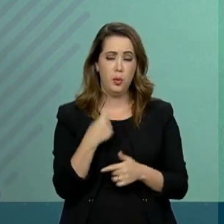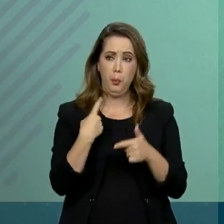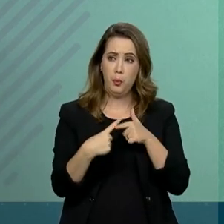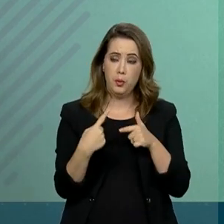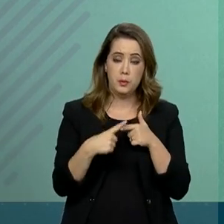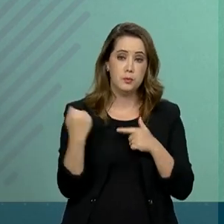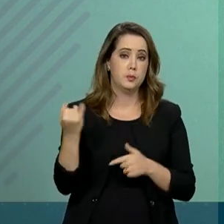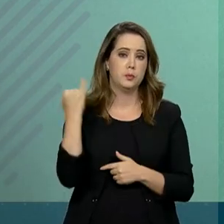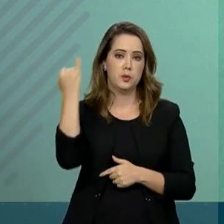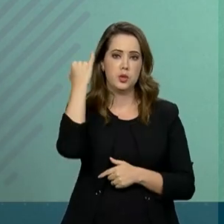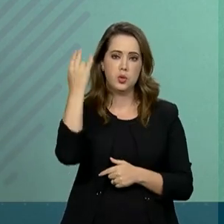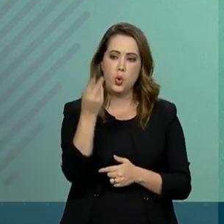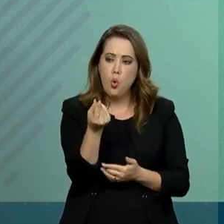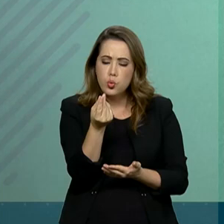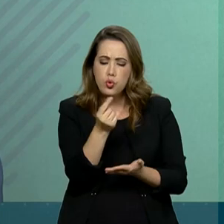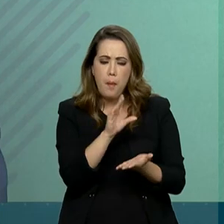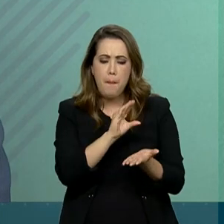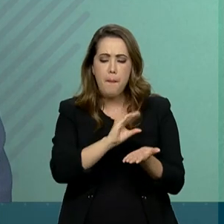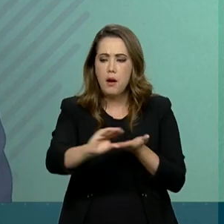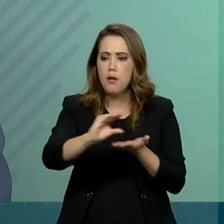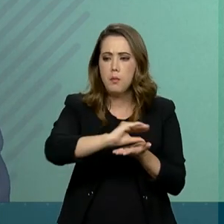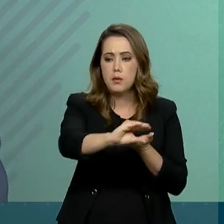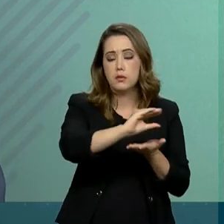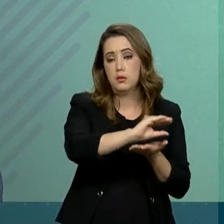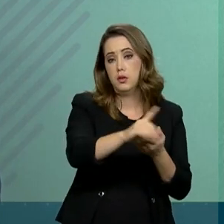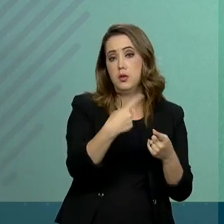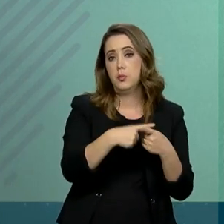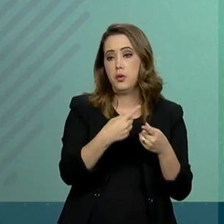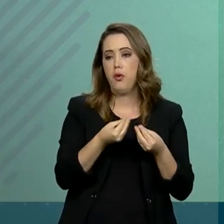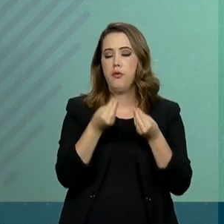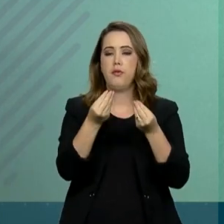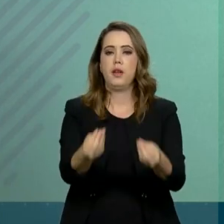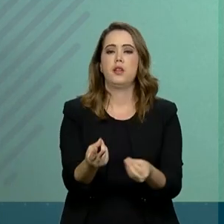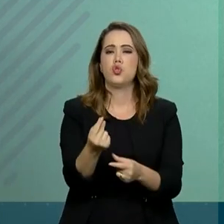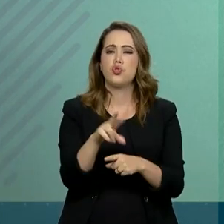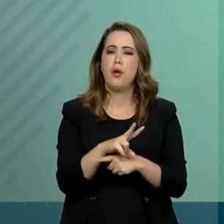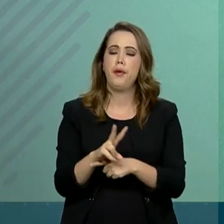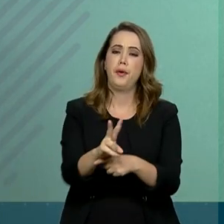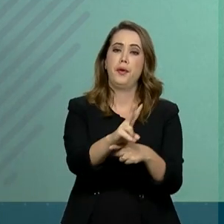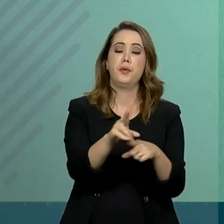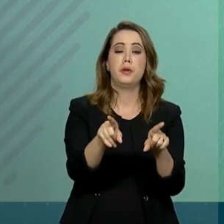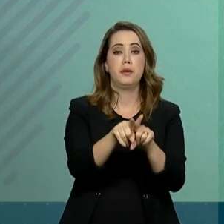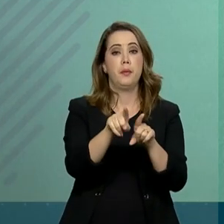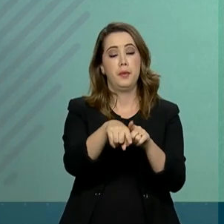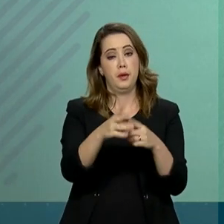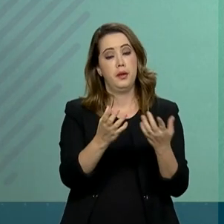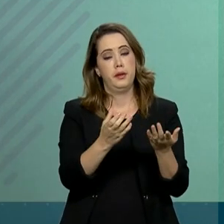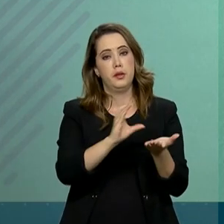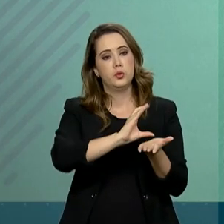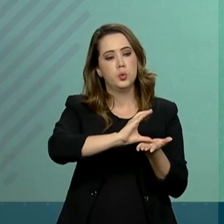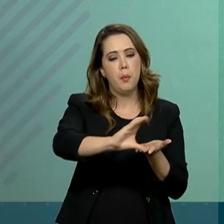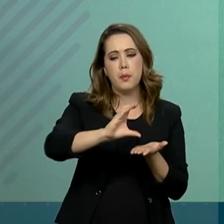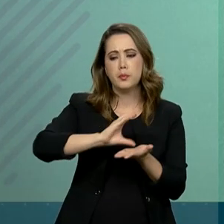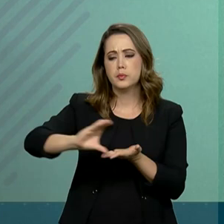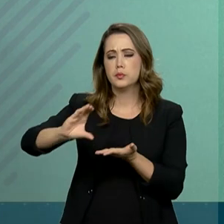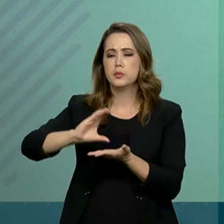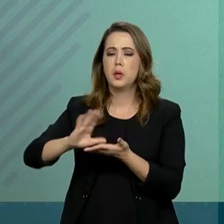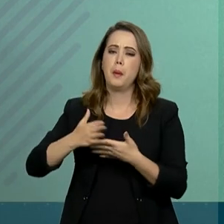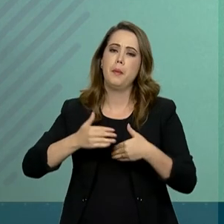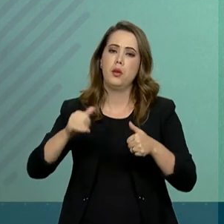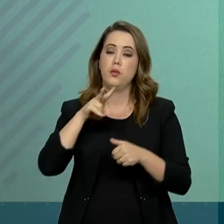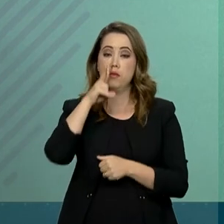financiamento ao fornecer acesso a crédito e investimentos que fortaleceram